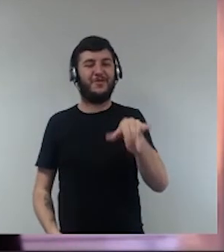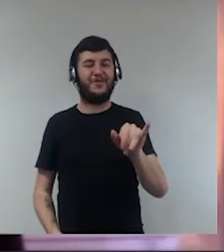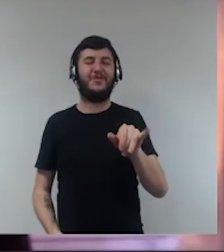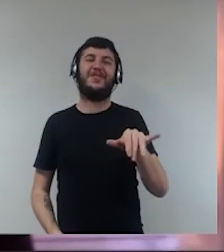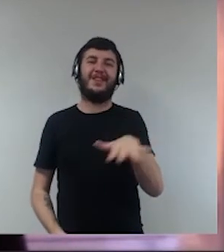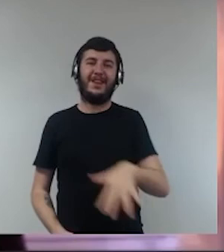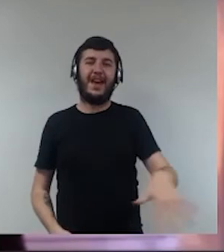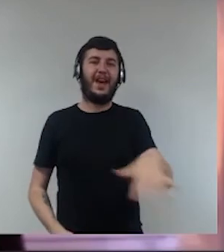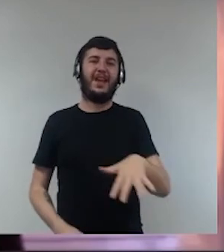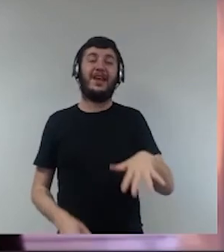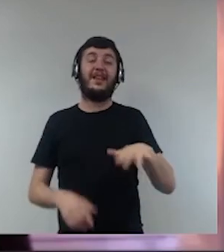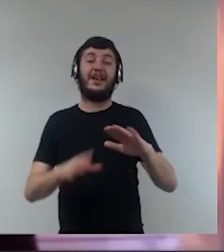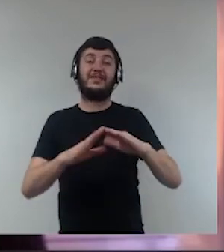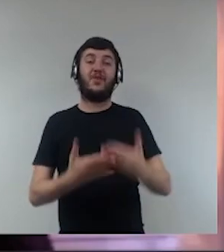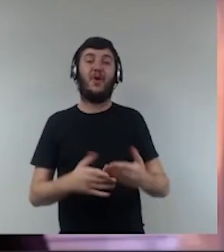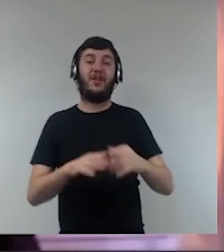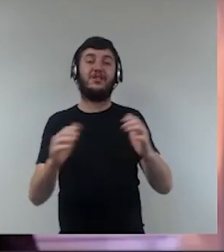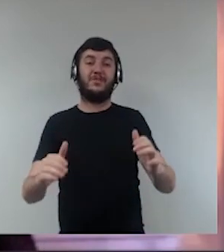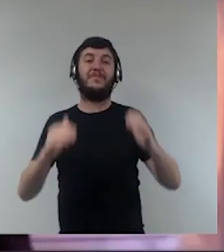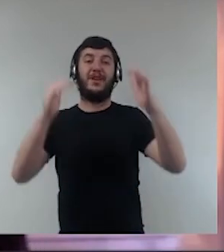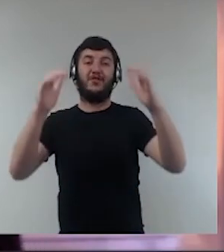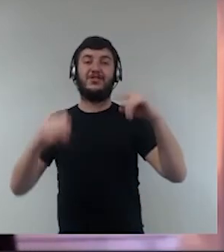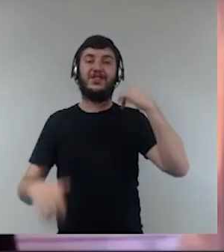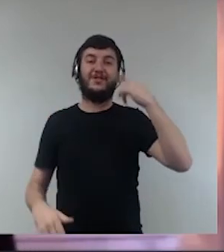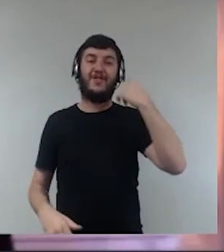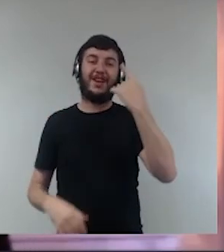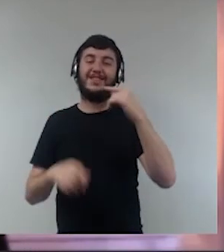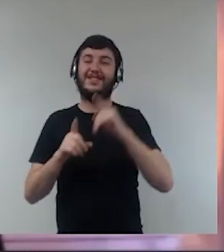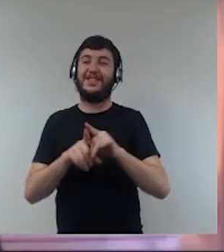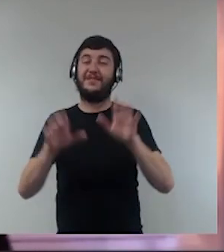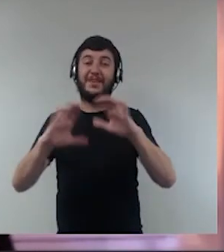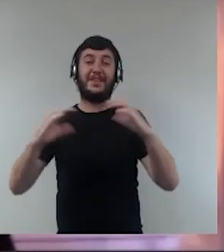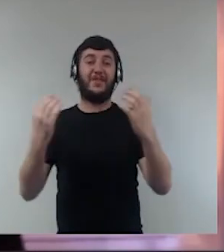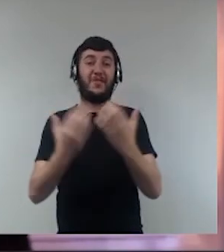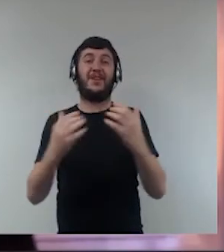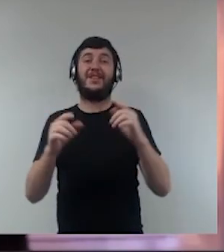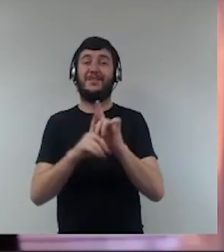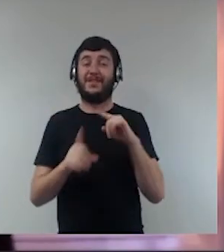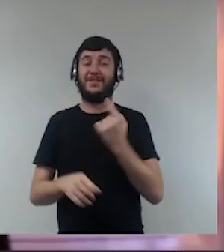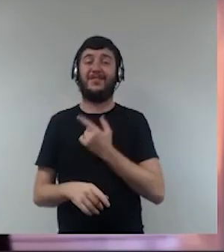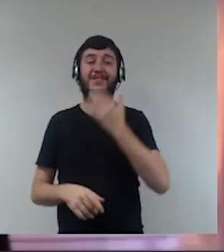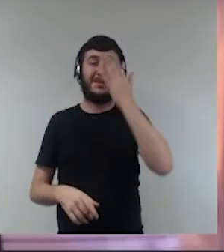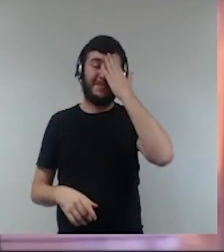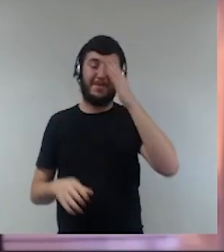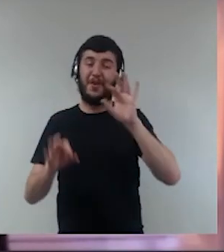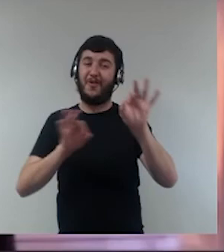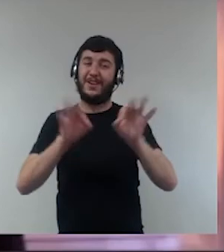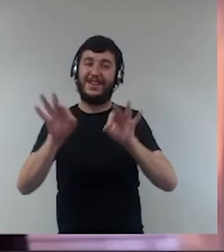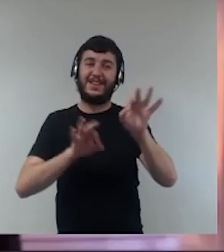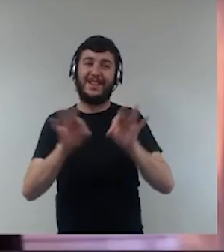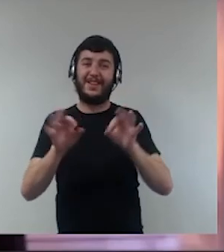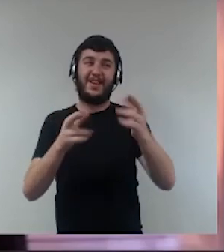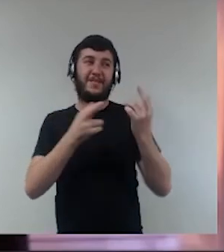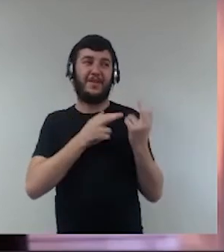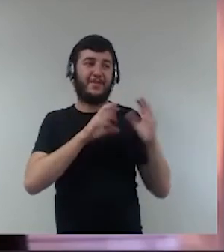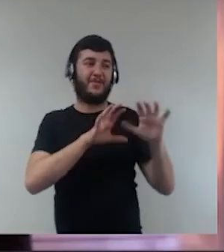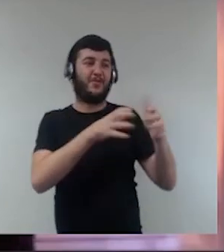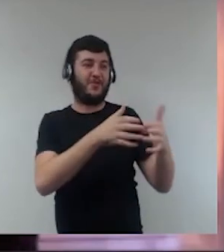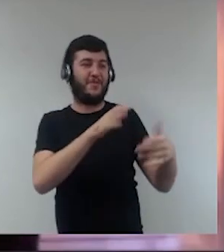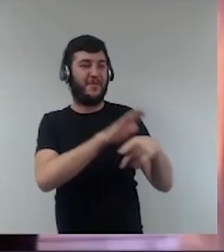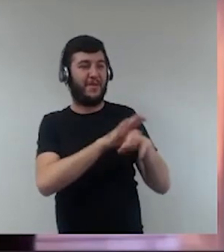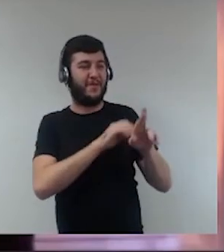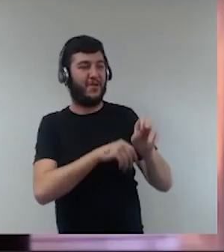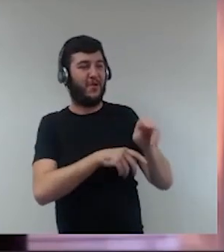Advocacia Nacional tem sido espetacular, e esse congresso, que é sobretudo da organização, da coordenação dele, mostra bem isso. Eu quero